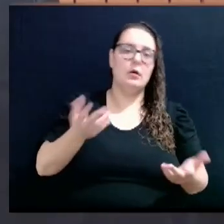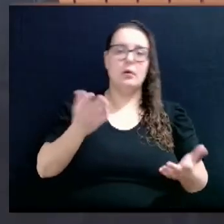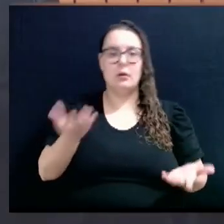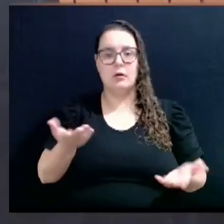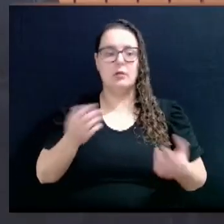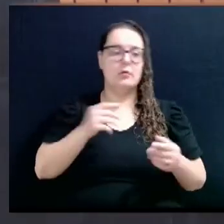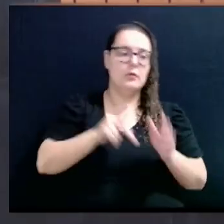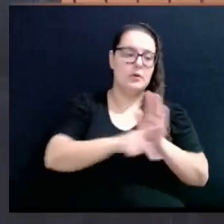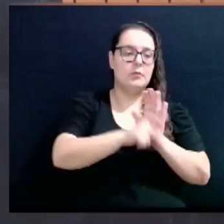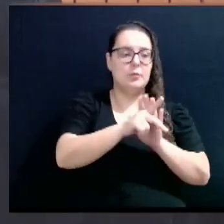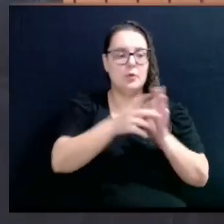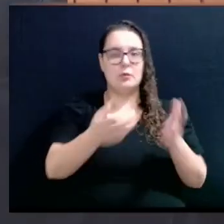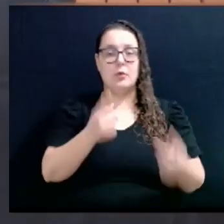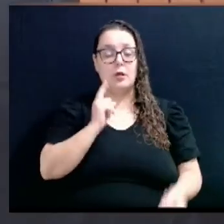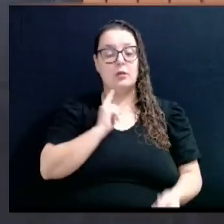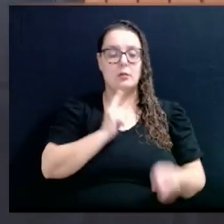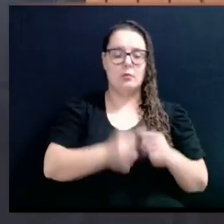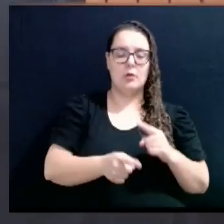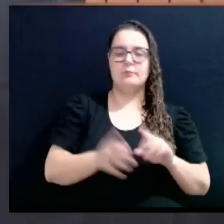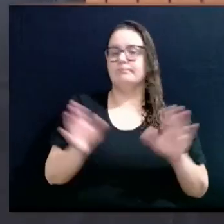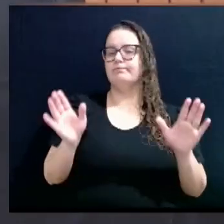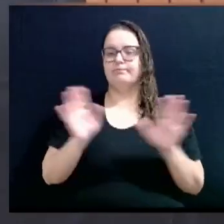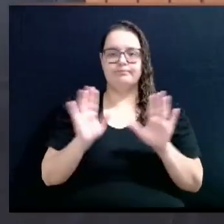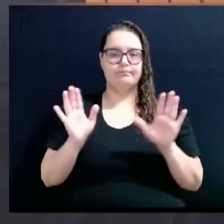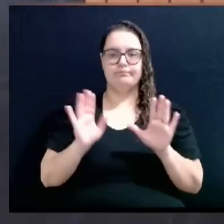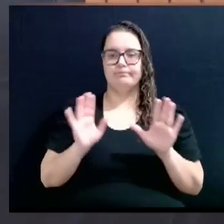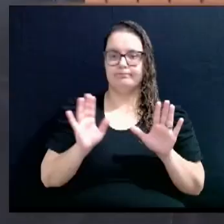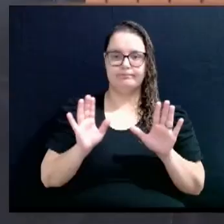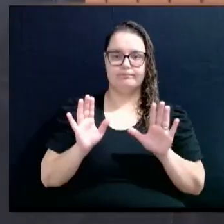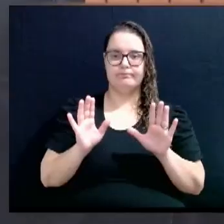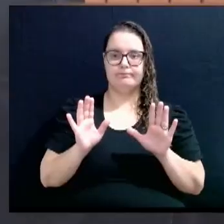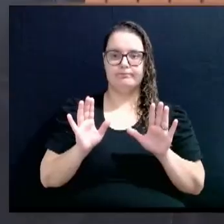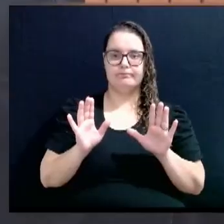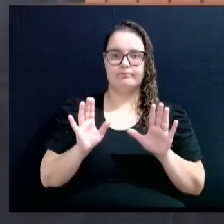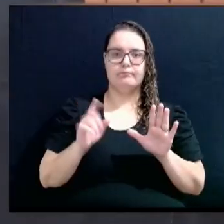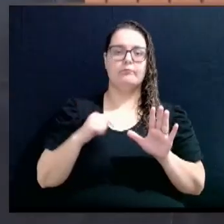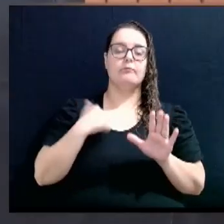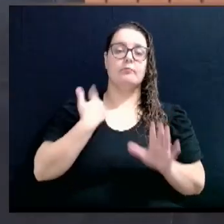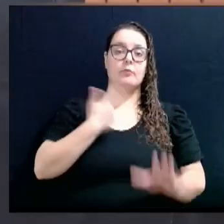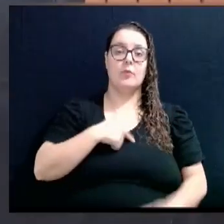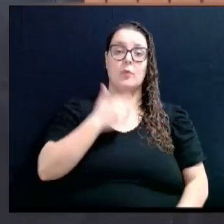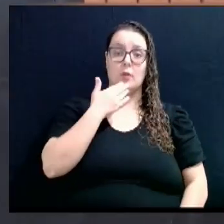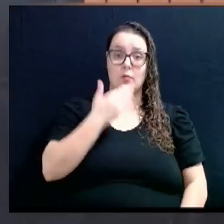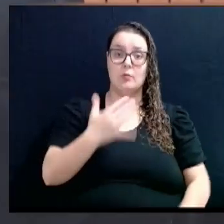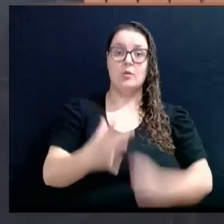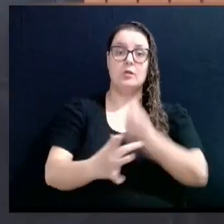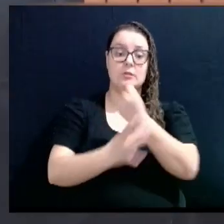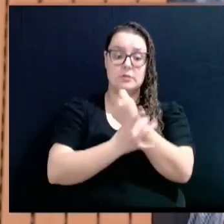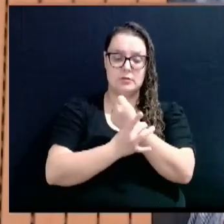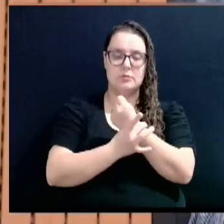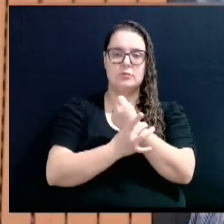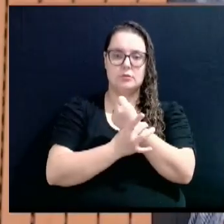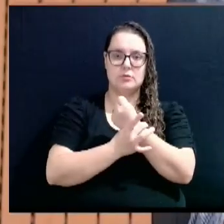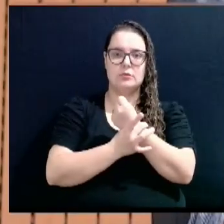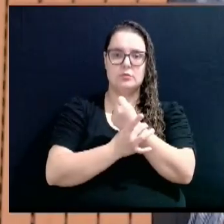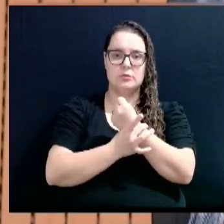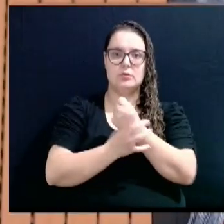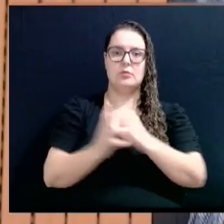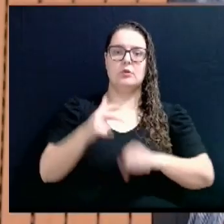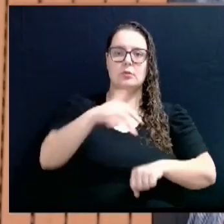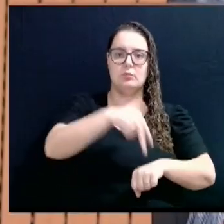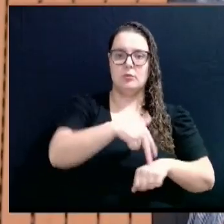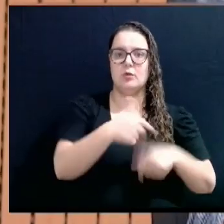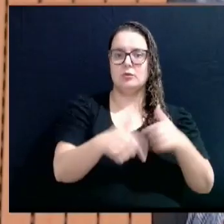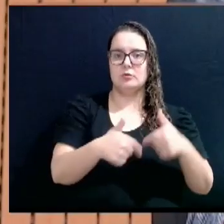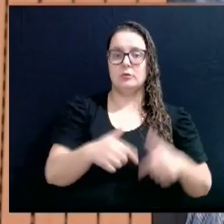está proibido. Não tem como. Vamos, pelo menos, pedir segurança e postos de trabalho. Guida também